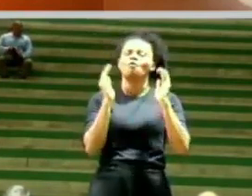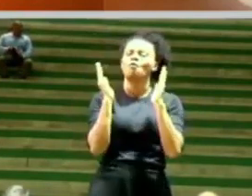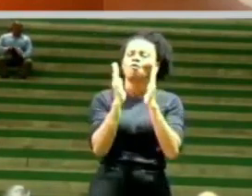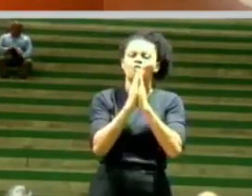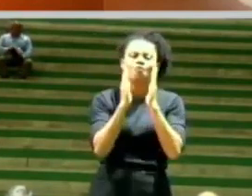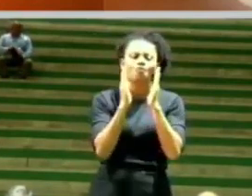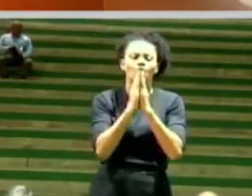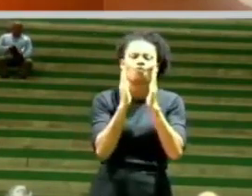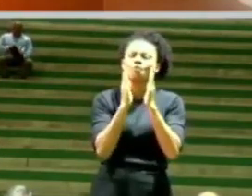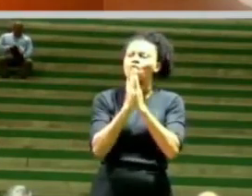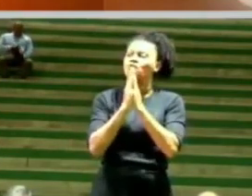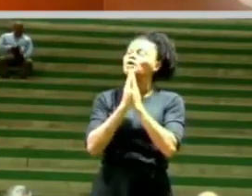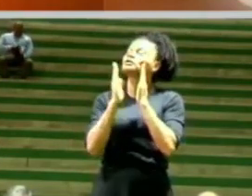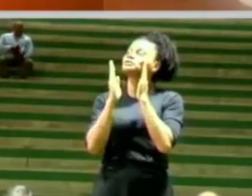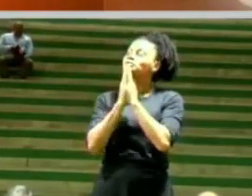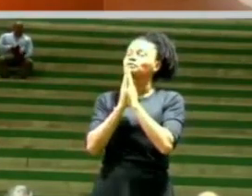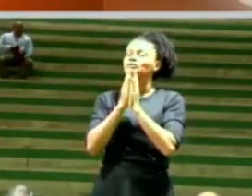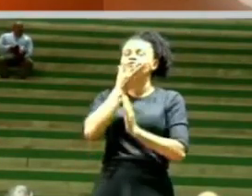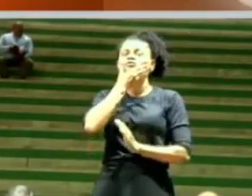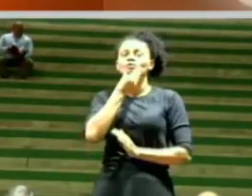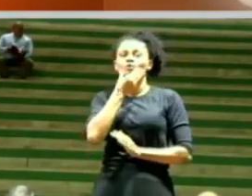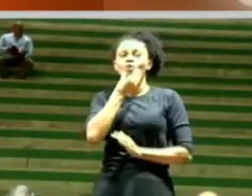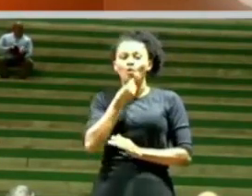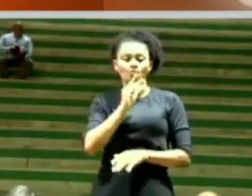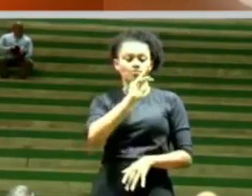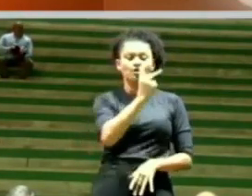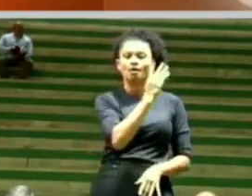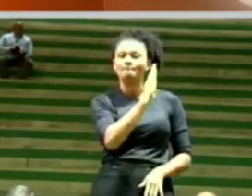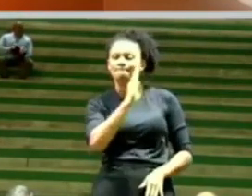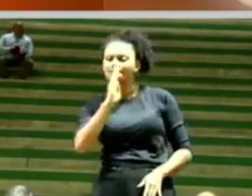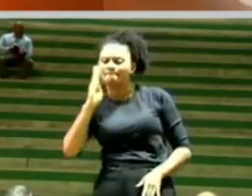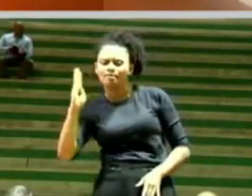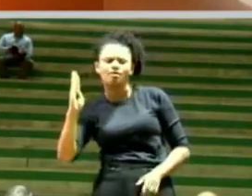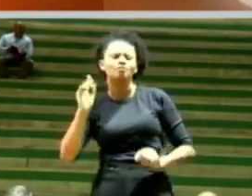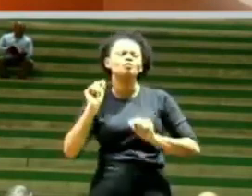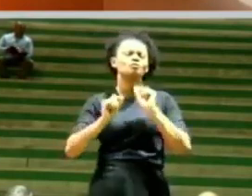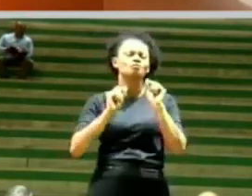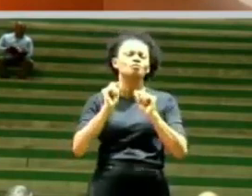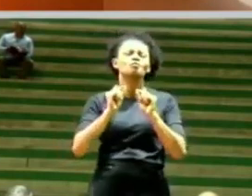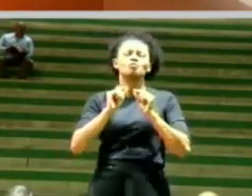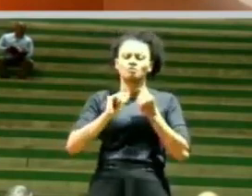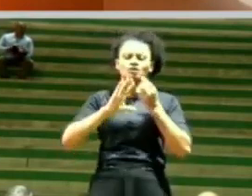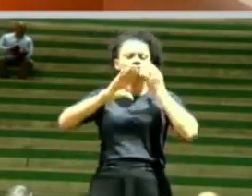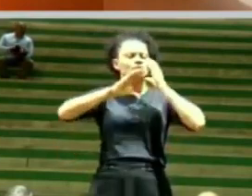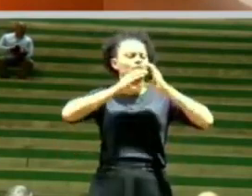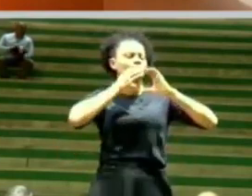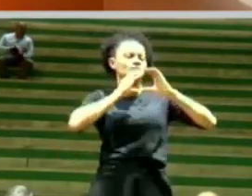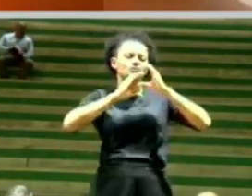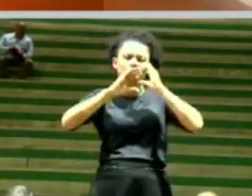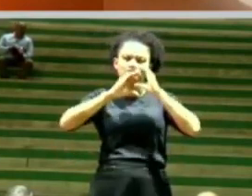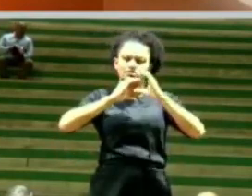oração do profeta Abacuque sob a forma de canto.